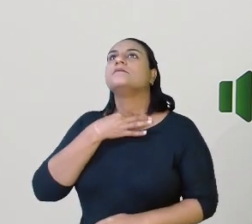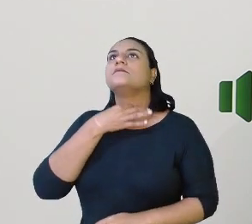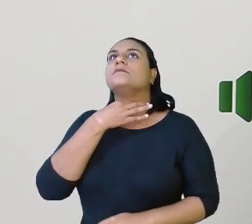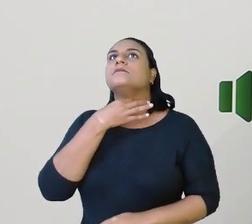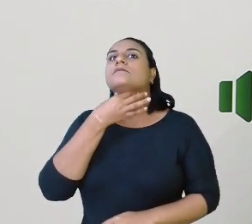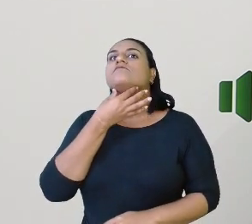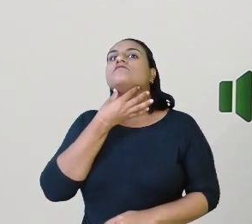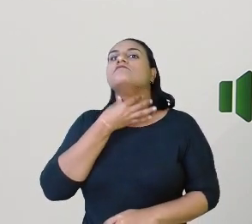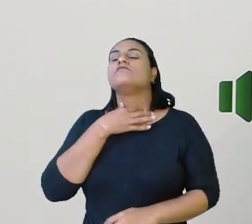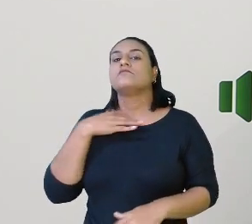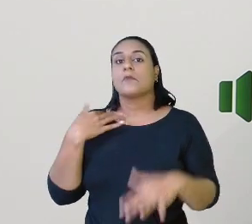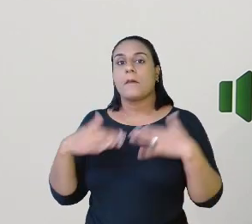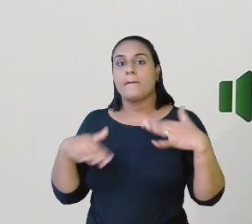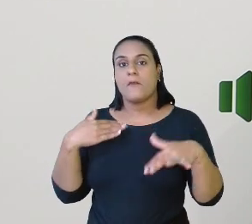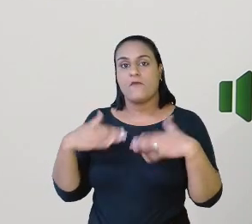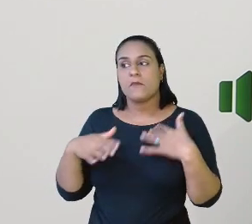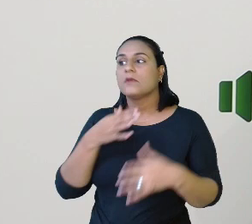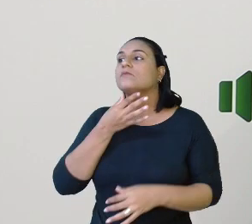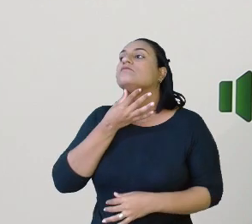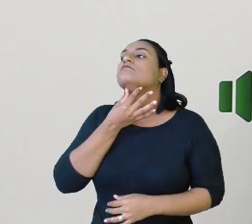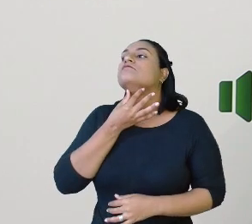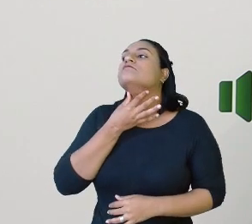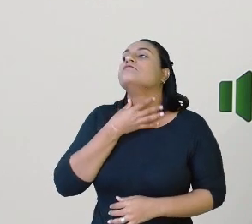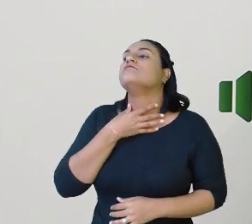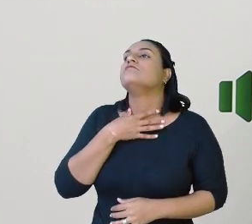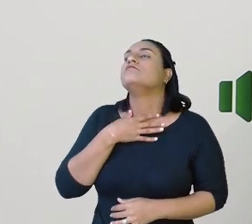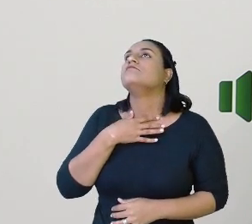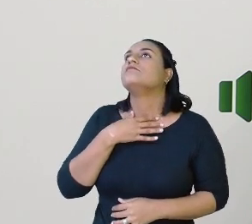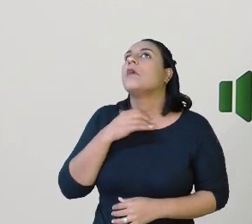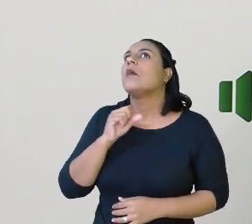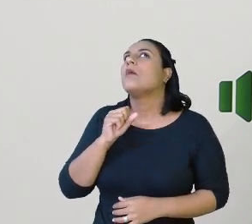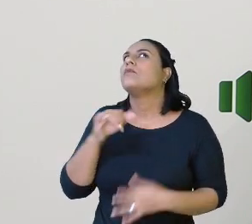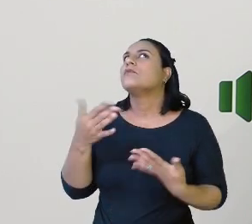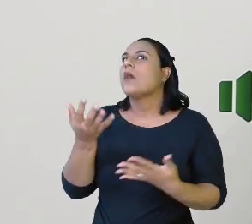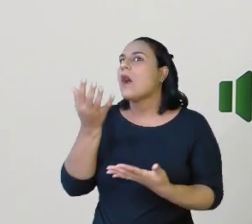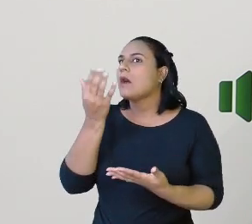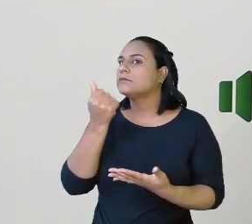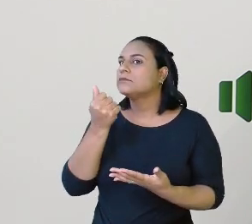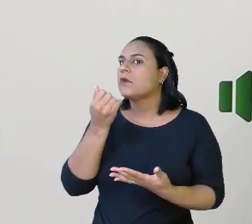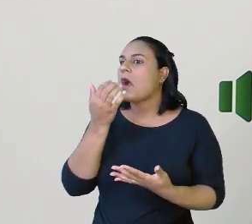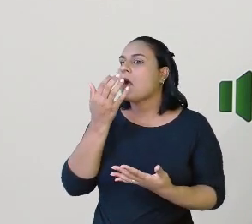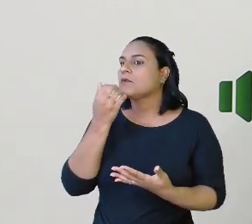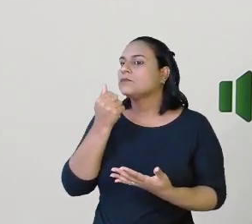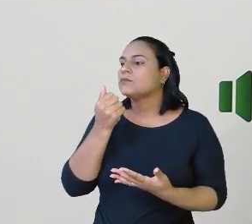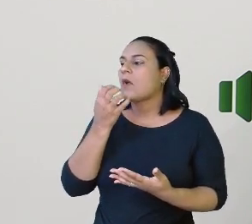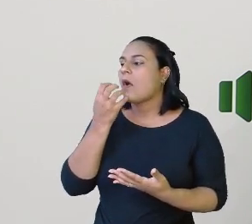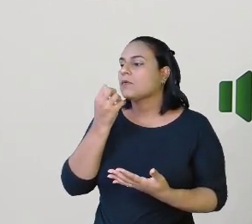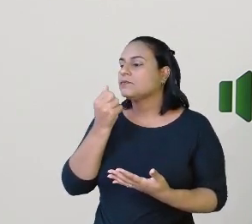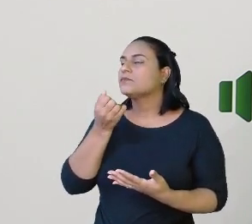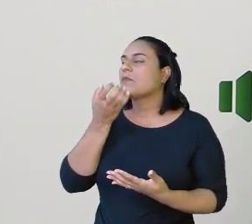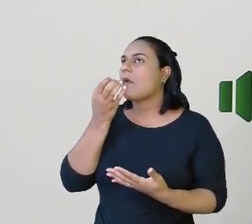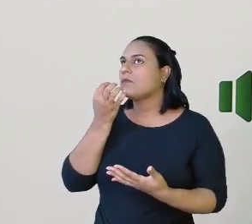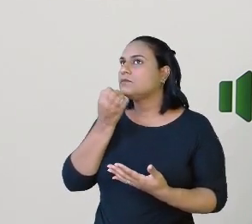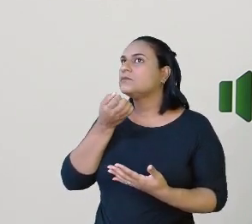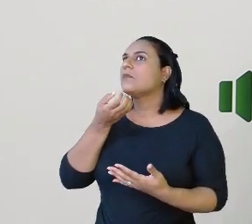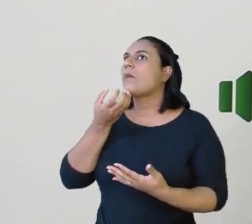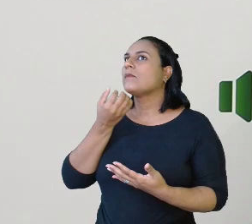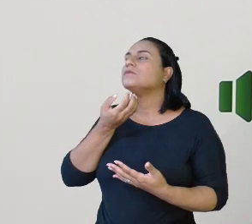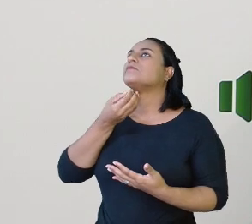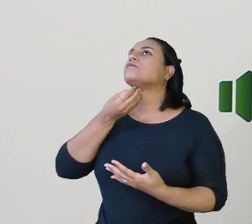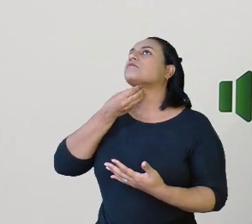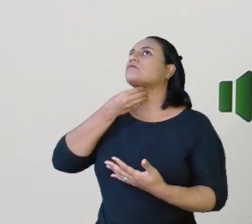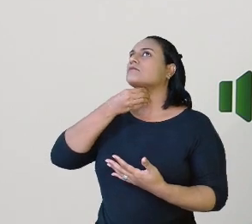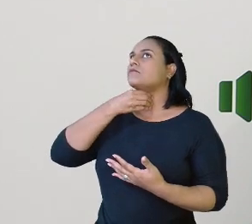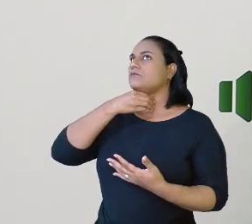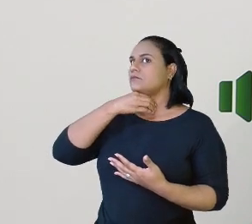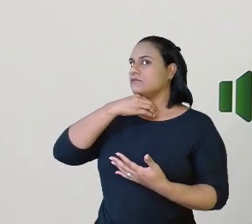a gente chama de movimento peristáltico. Quando você come alguma coisa, ele vai fazer com que o bolo alimentar desça. Mas